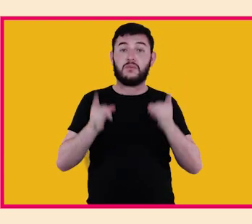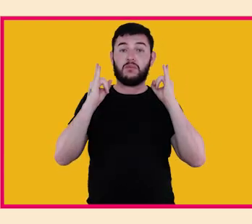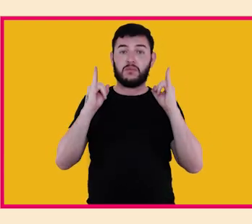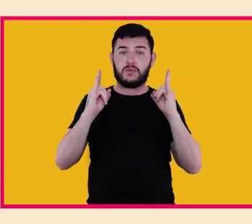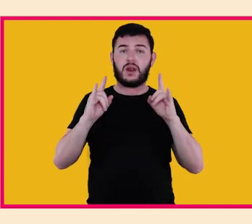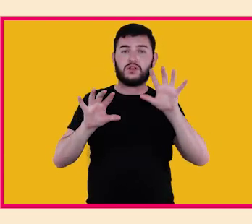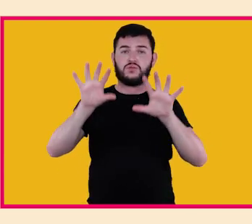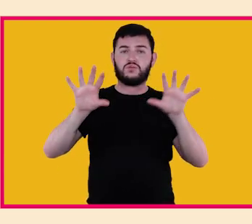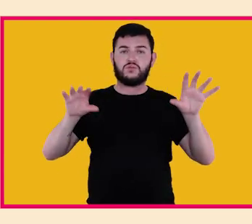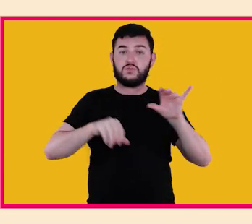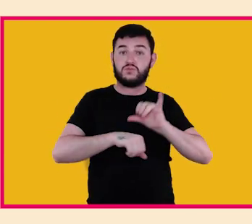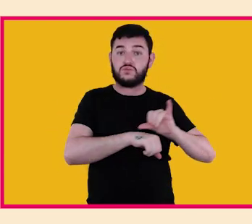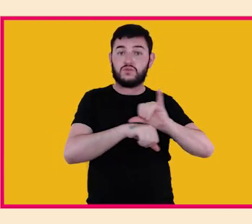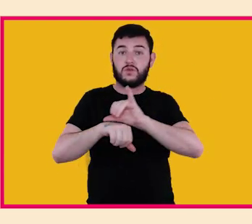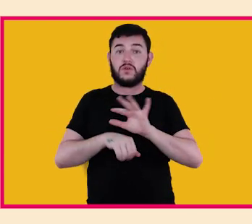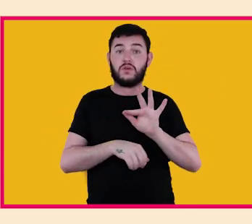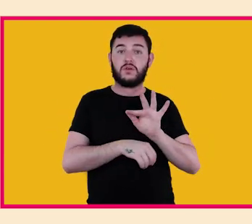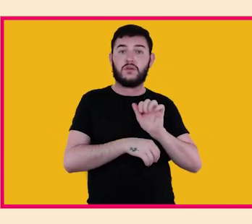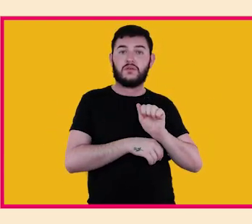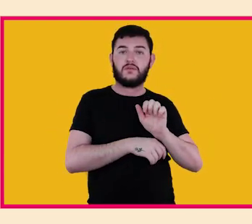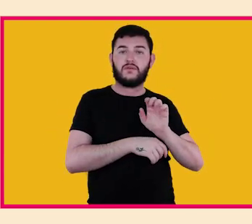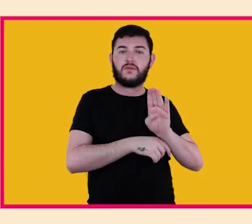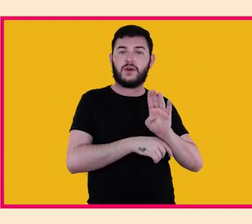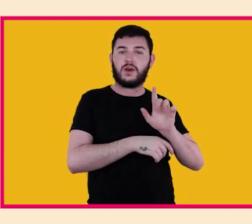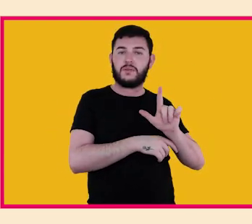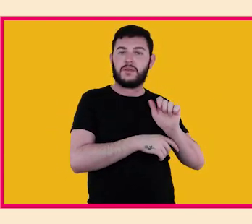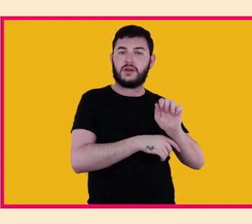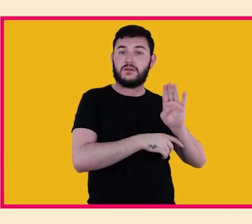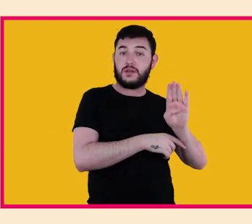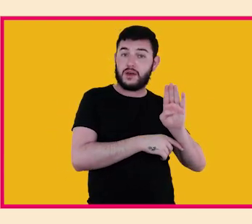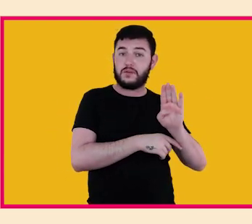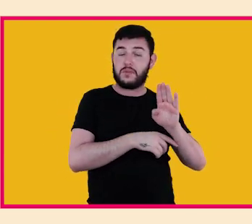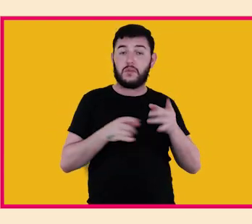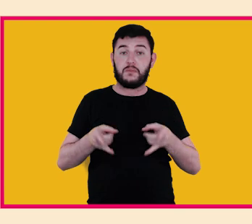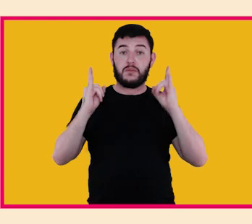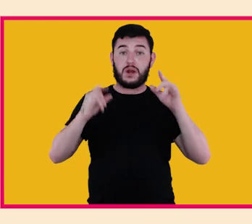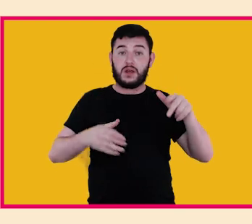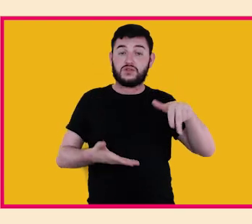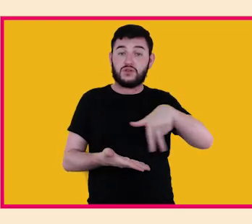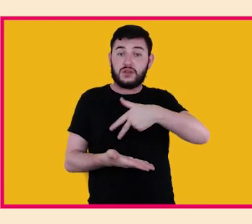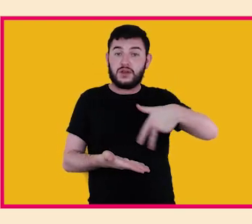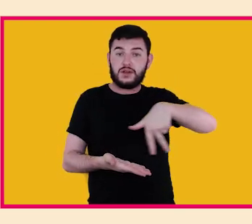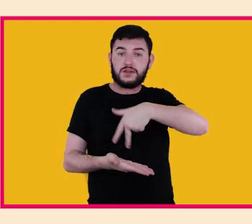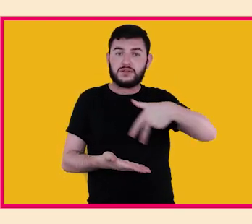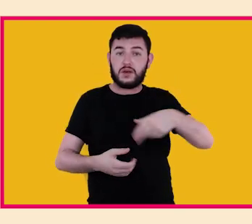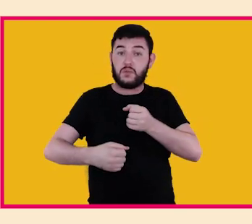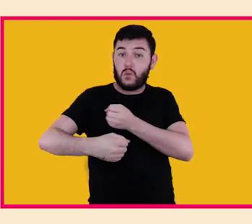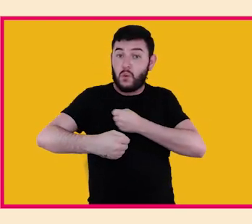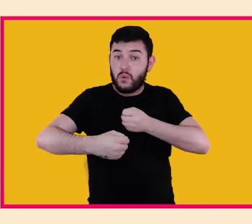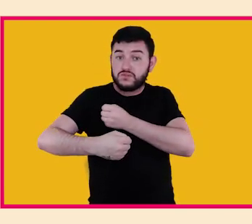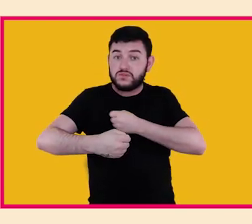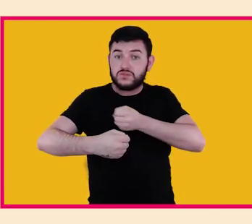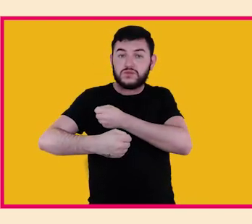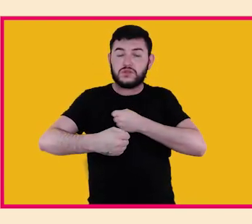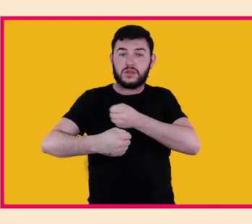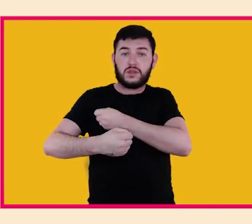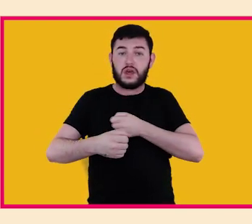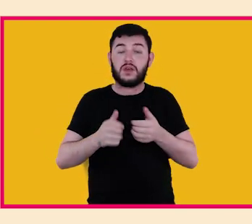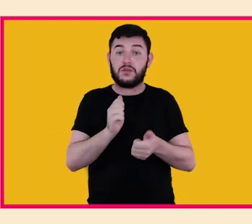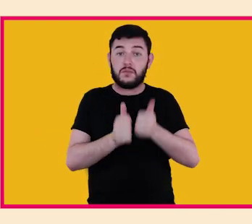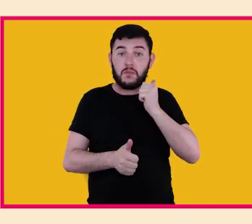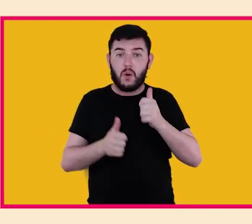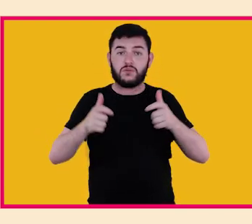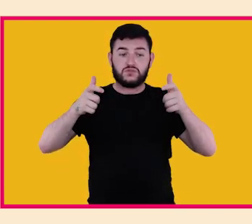múltiplas exposições, um Fab Lab, um espaço de dança, cozinha comunitária, uma quadra policultural, além de 2 edificações de